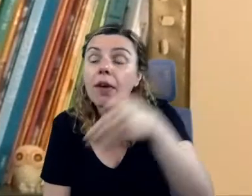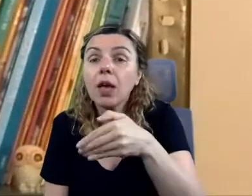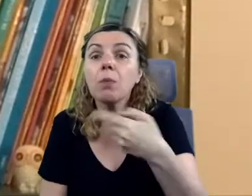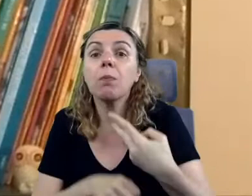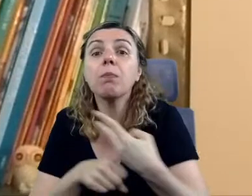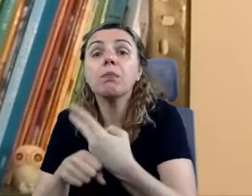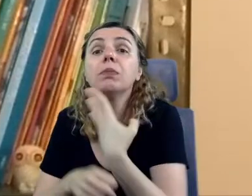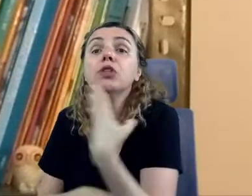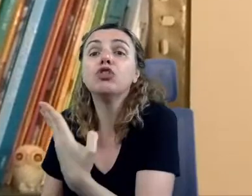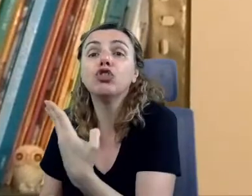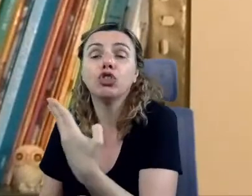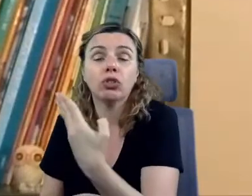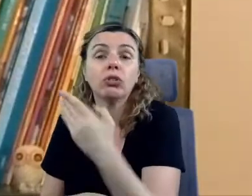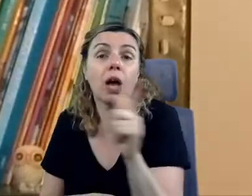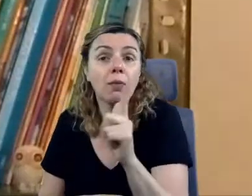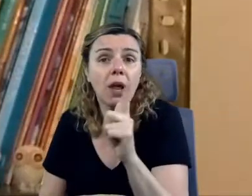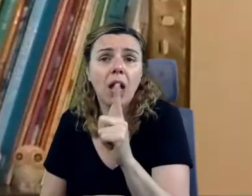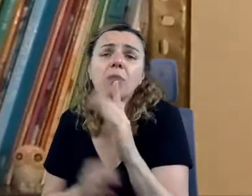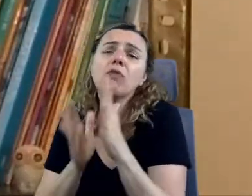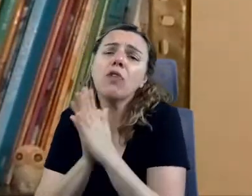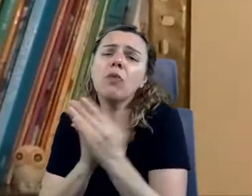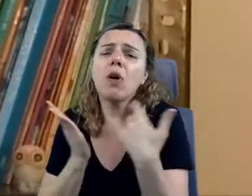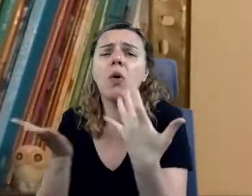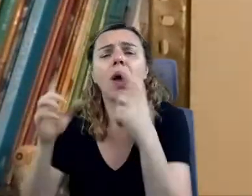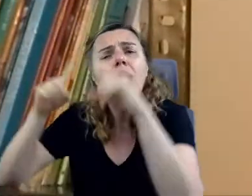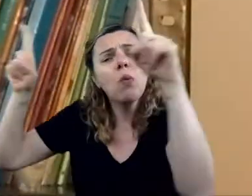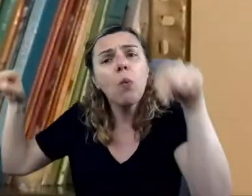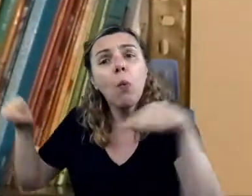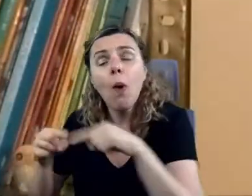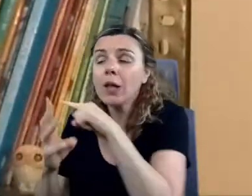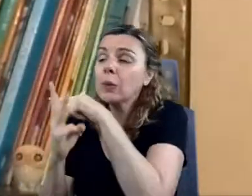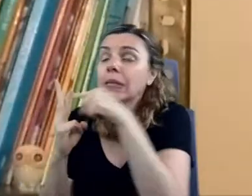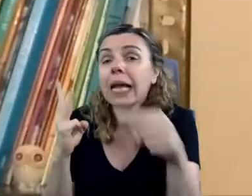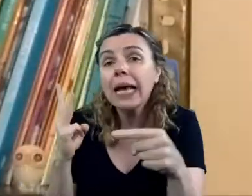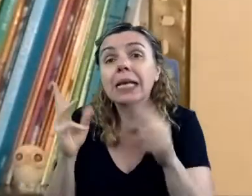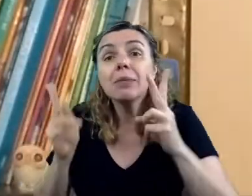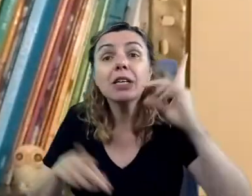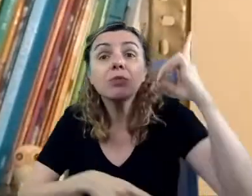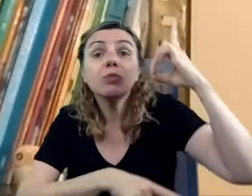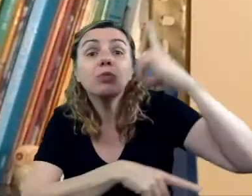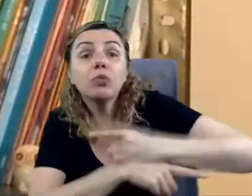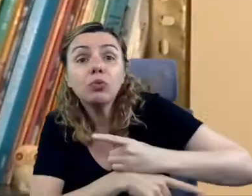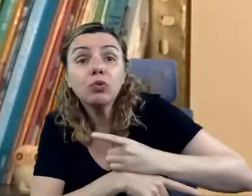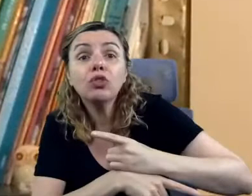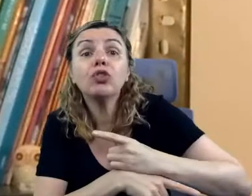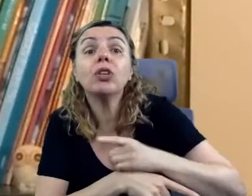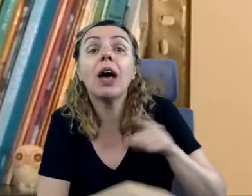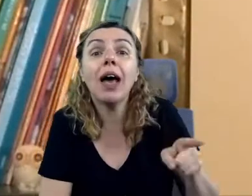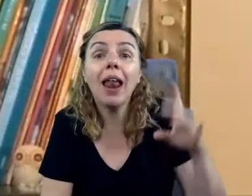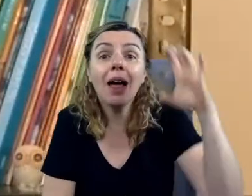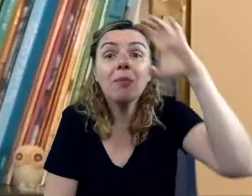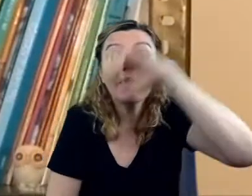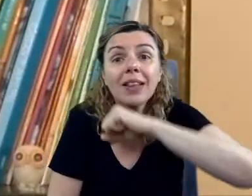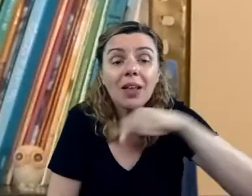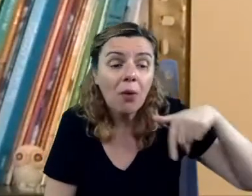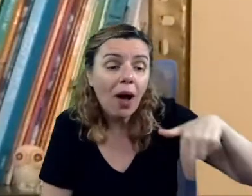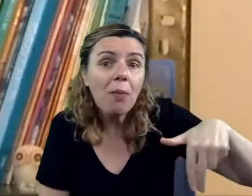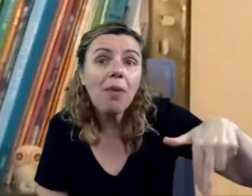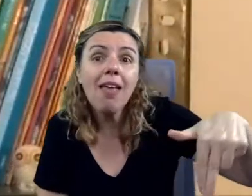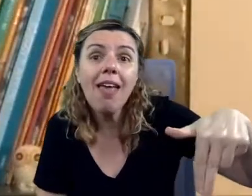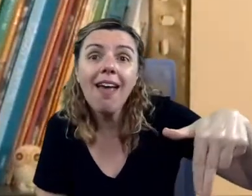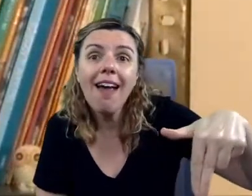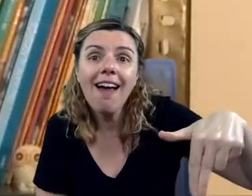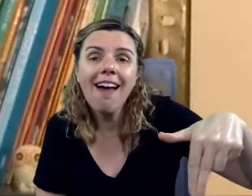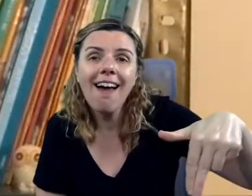voltava. Encomendaram um quadro em que aparecíamos três, precisamente no dia em que ela aprendeu a dar os